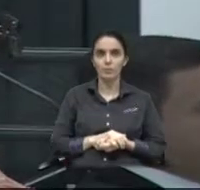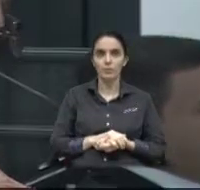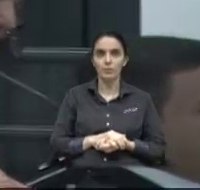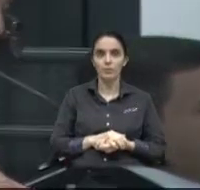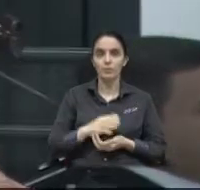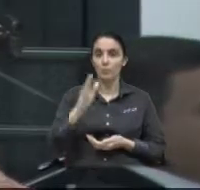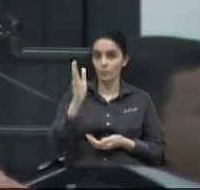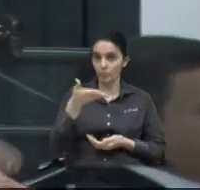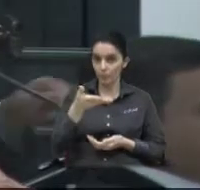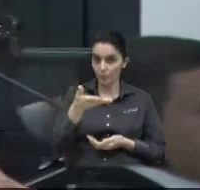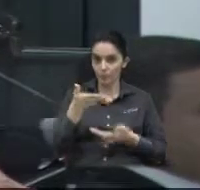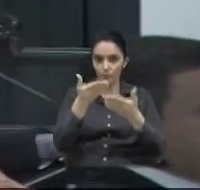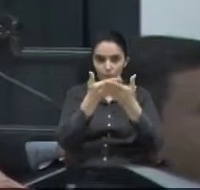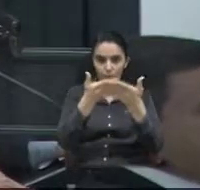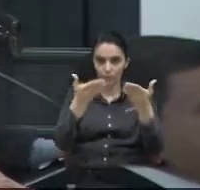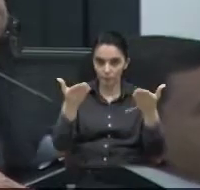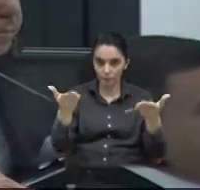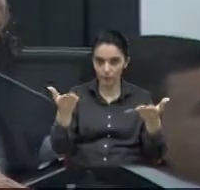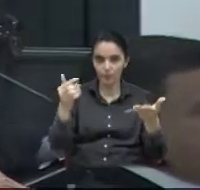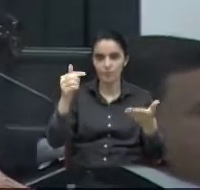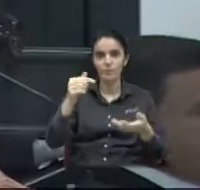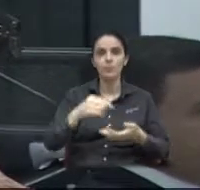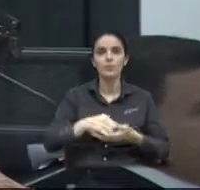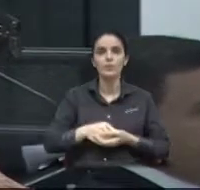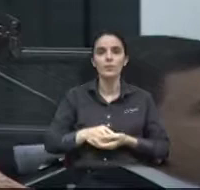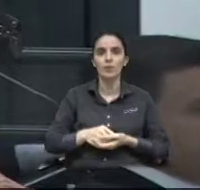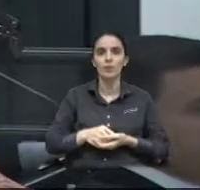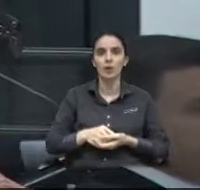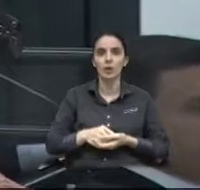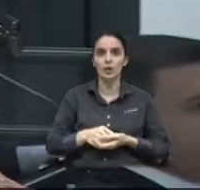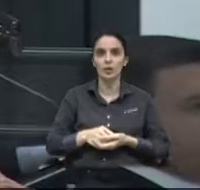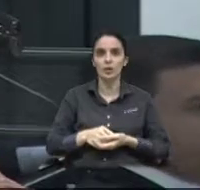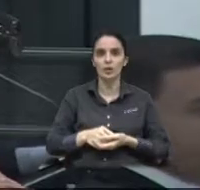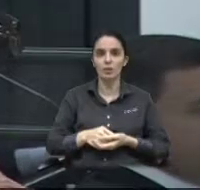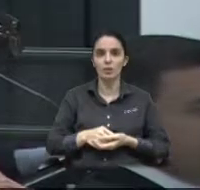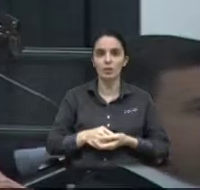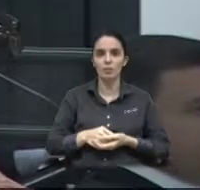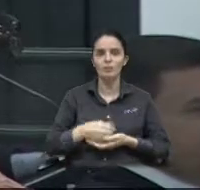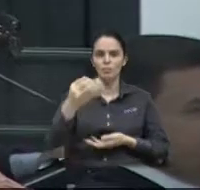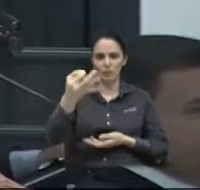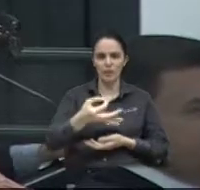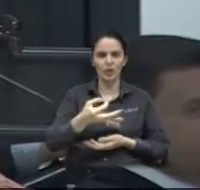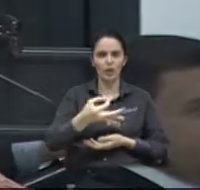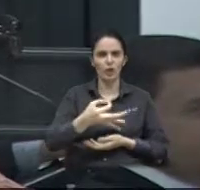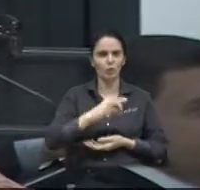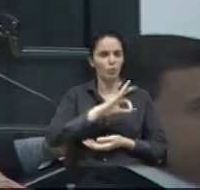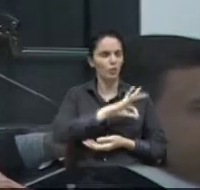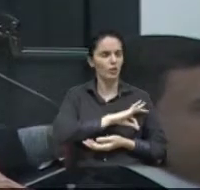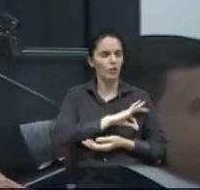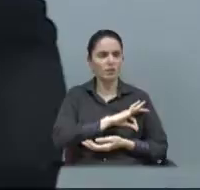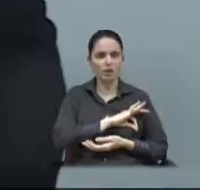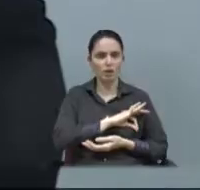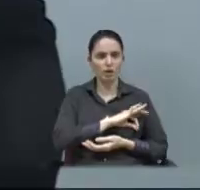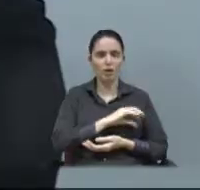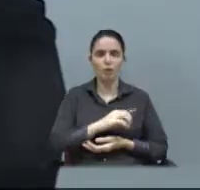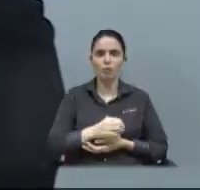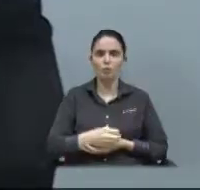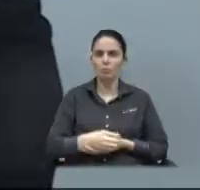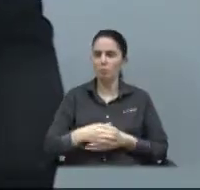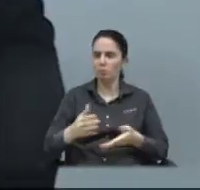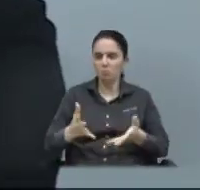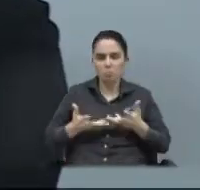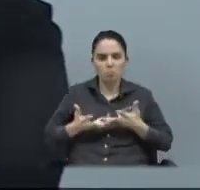vocês têm o privilégio de participar como uma policial isso é fantástico eu acho que